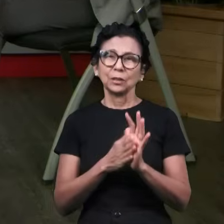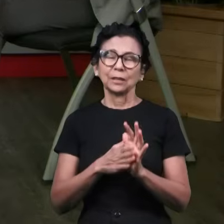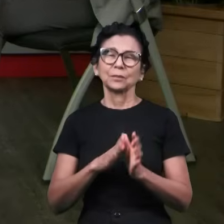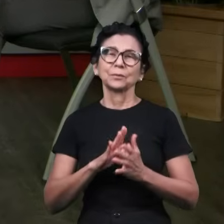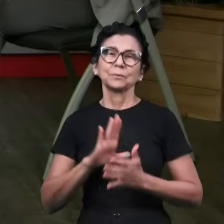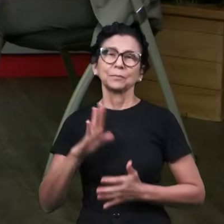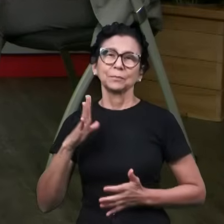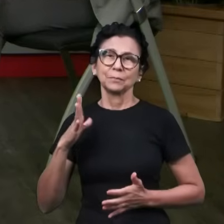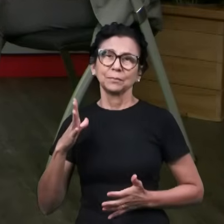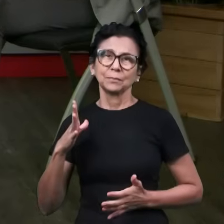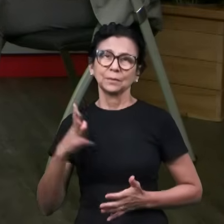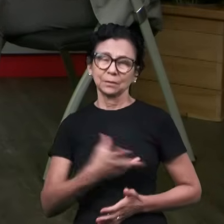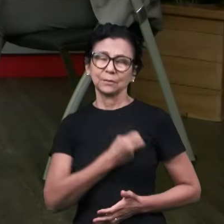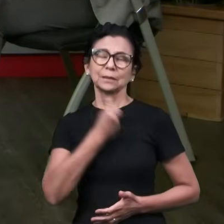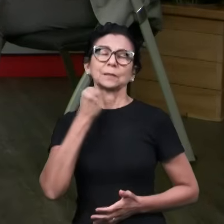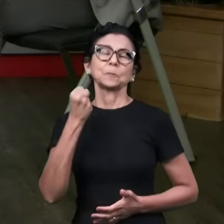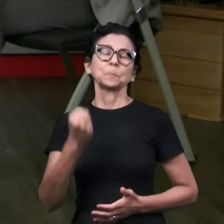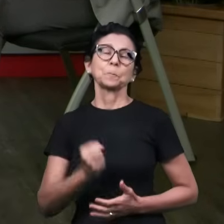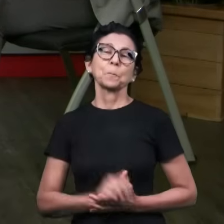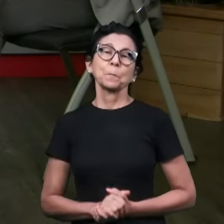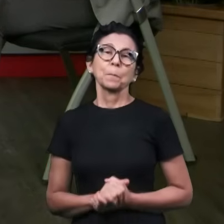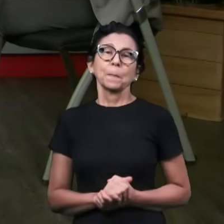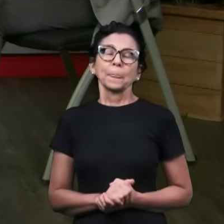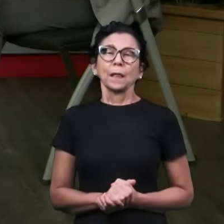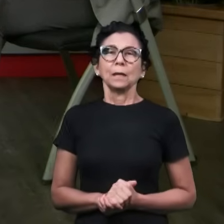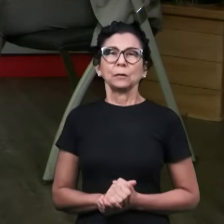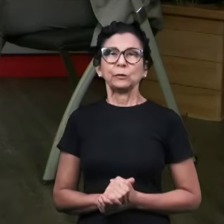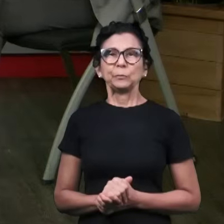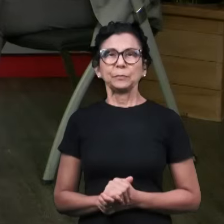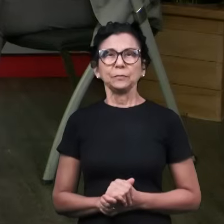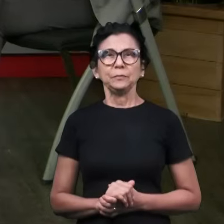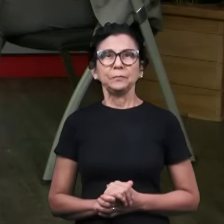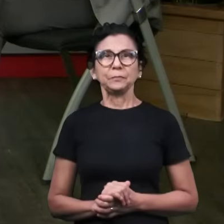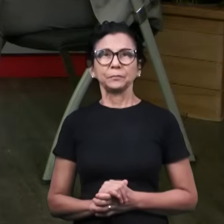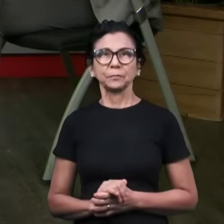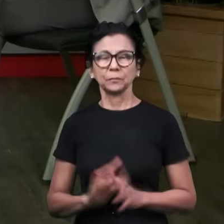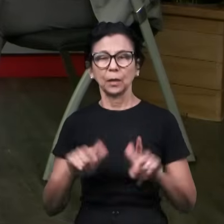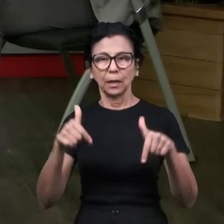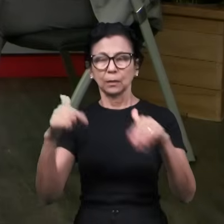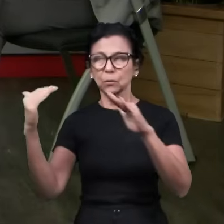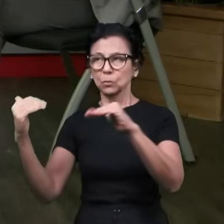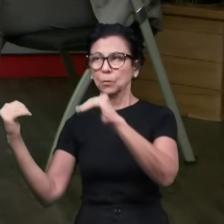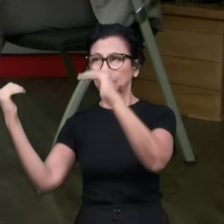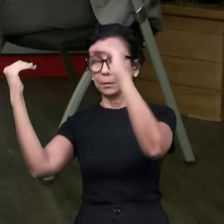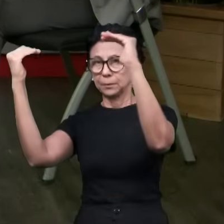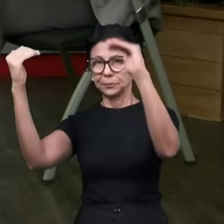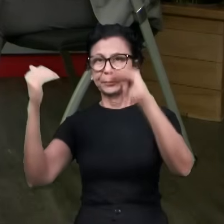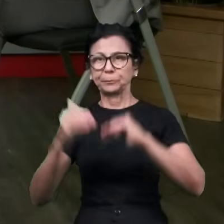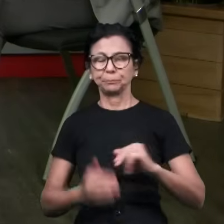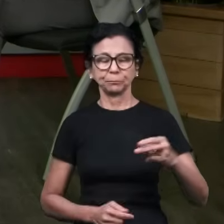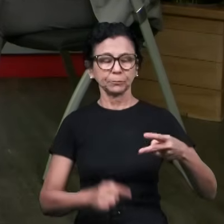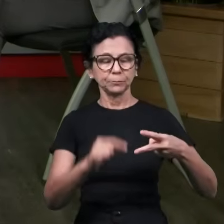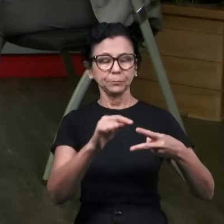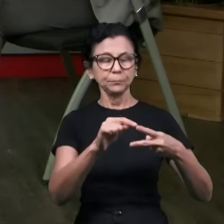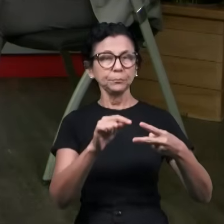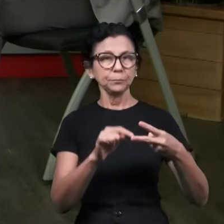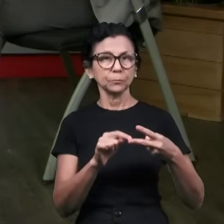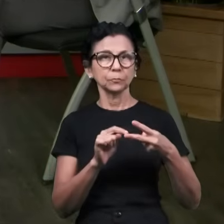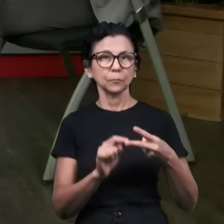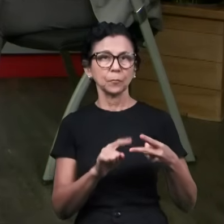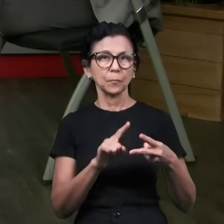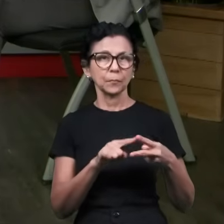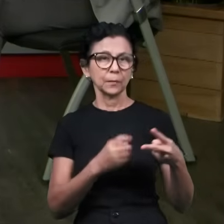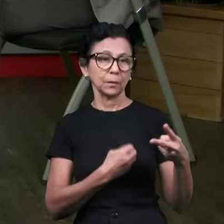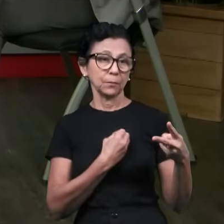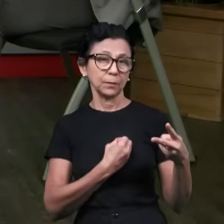É isso, e nessa soberania nós temos 2 hipóteses, cada um. Ou a vida ou